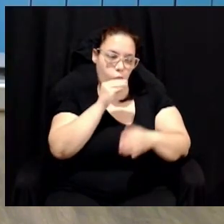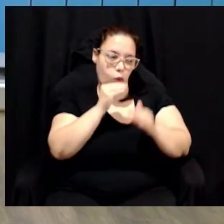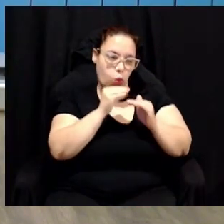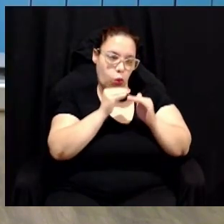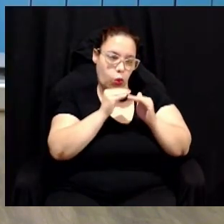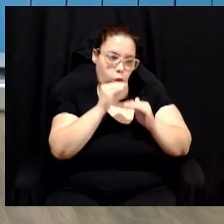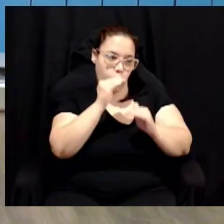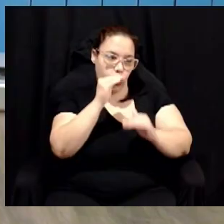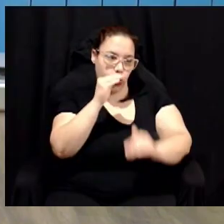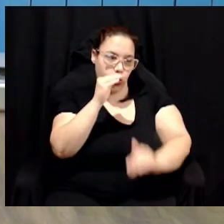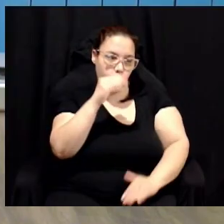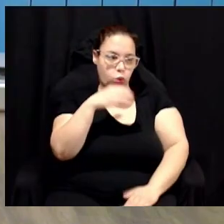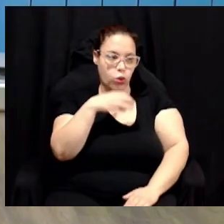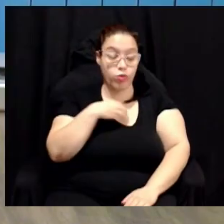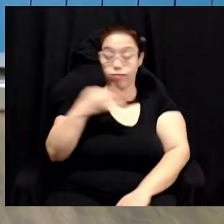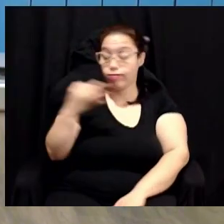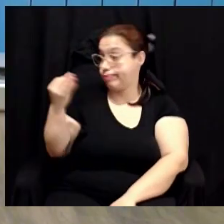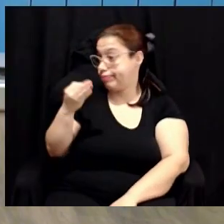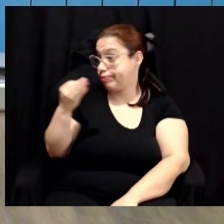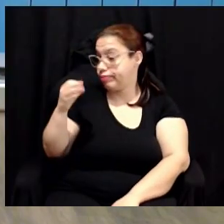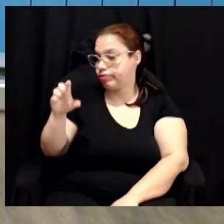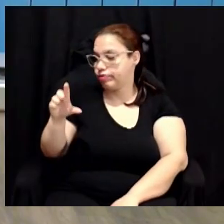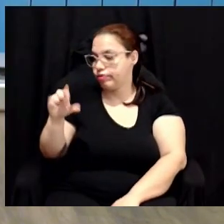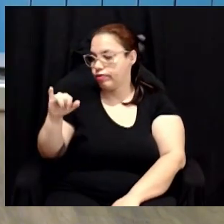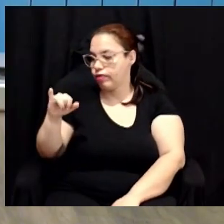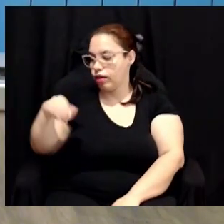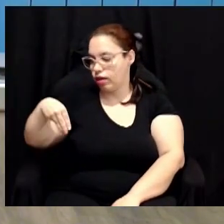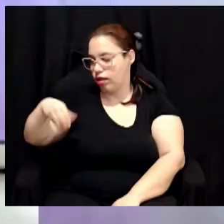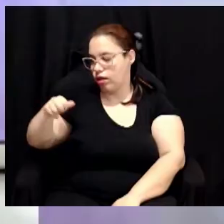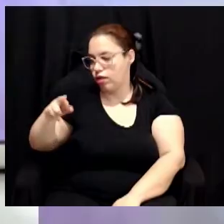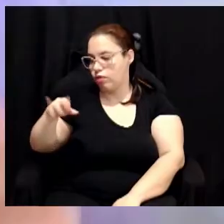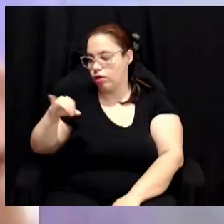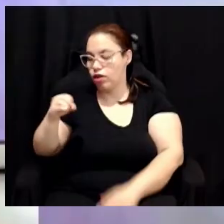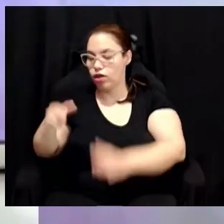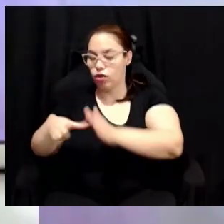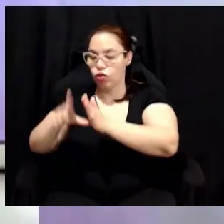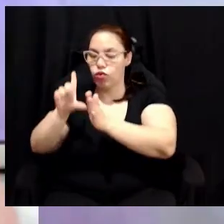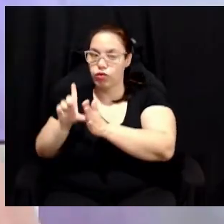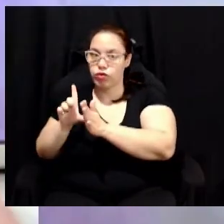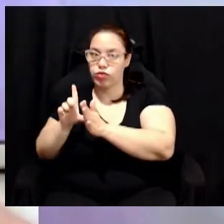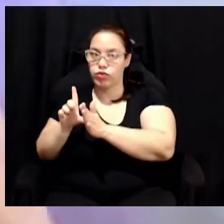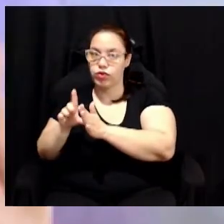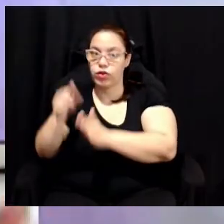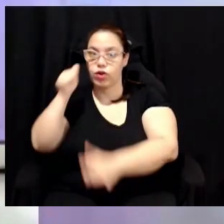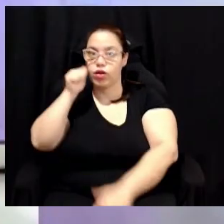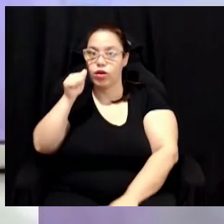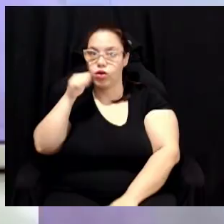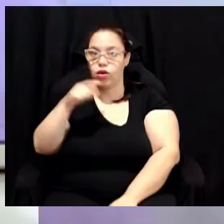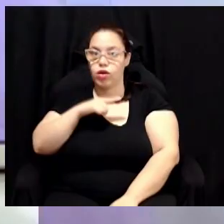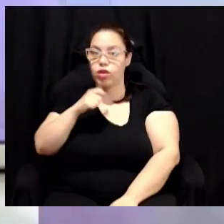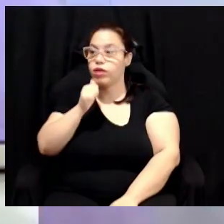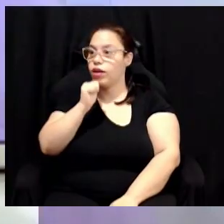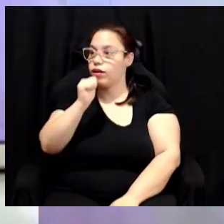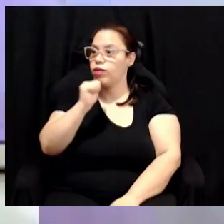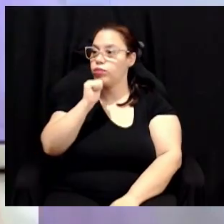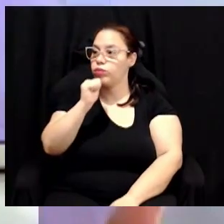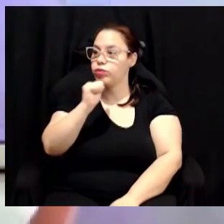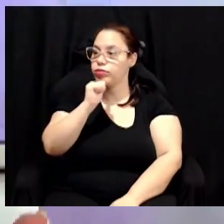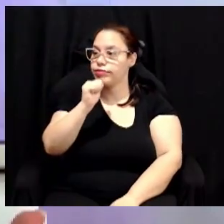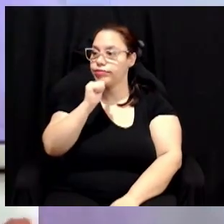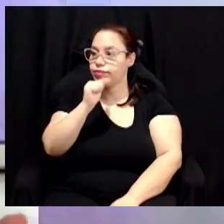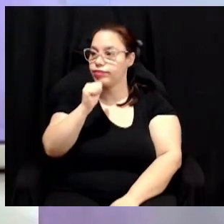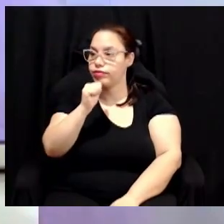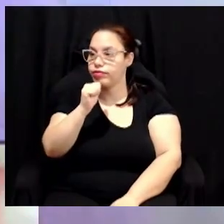aumentando? Perfeito. O climatério é uma fase que antecede a menopausa, ou seja, a mulher ainda tem a menstruação. Por mais